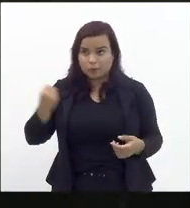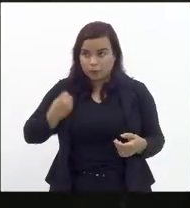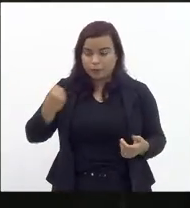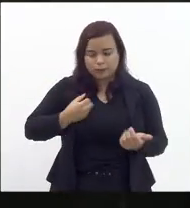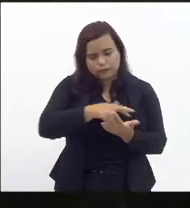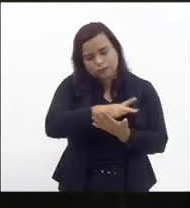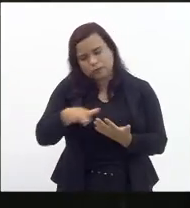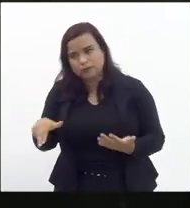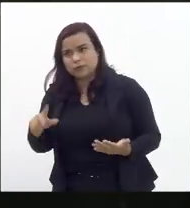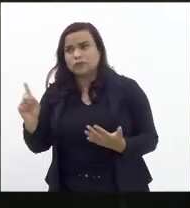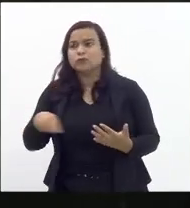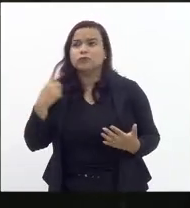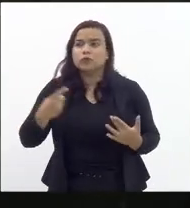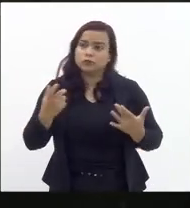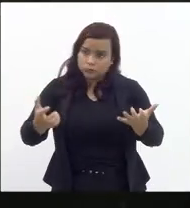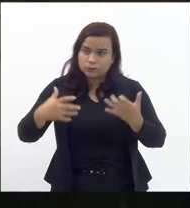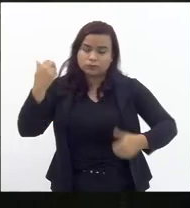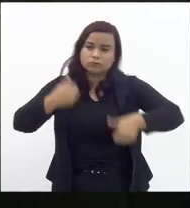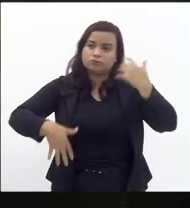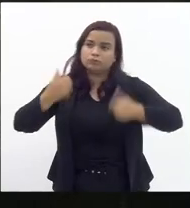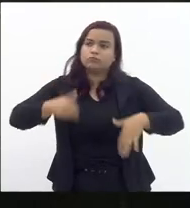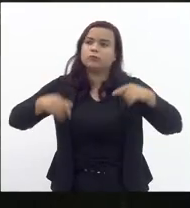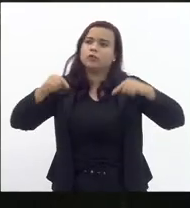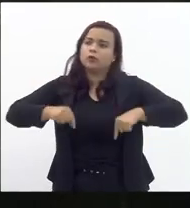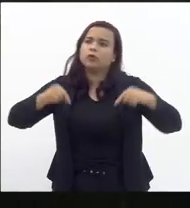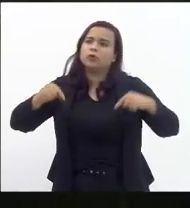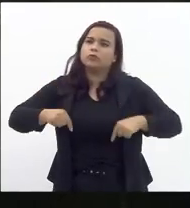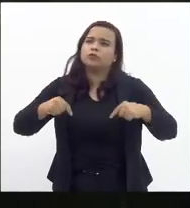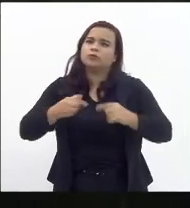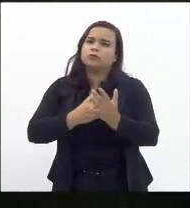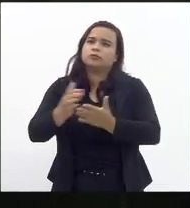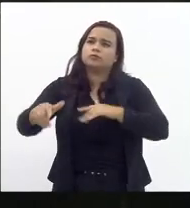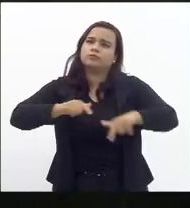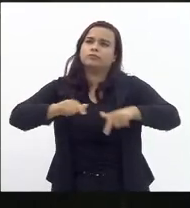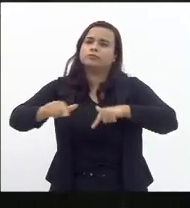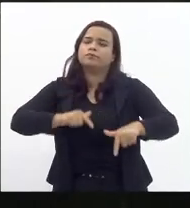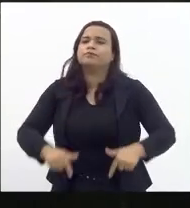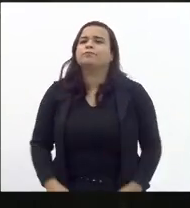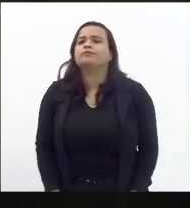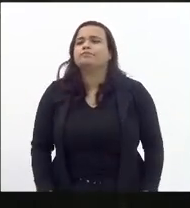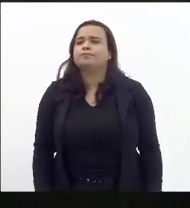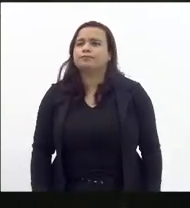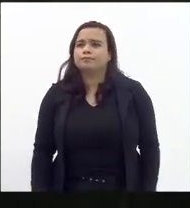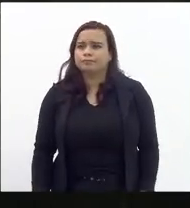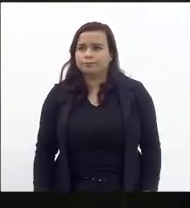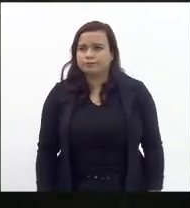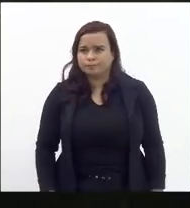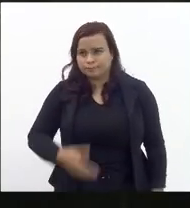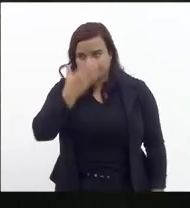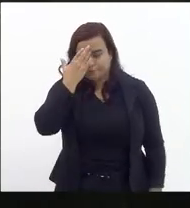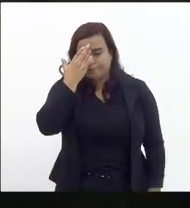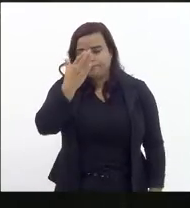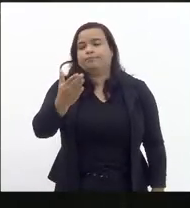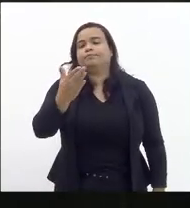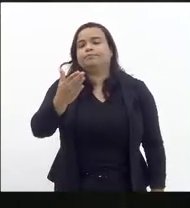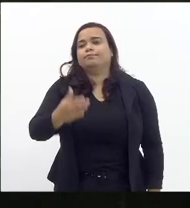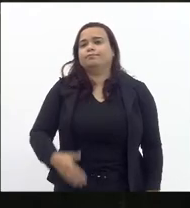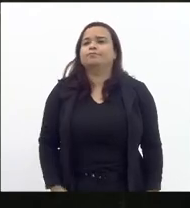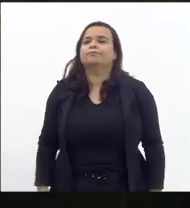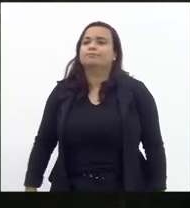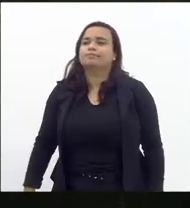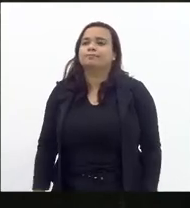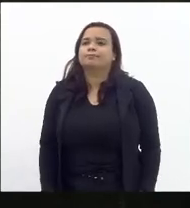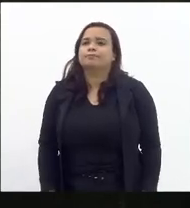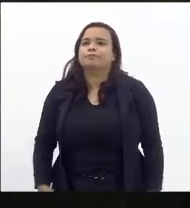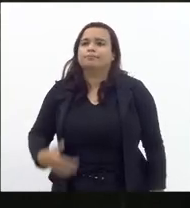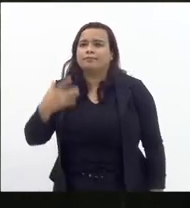gente desejava comentar nesse expediente inicial, senhora presidente. Muito obrigado.